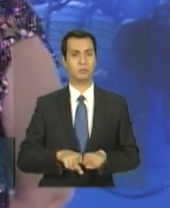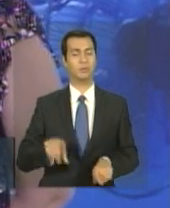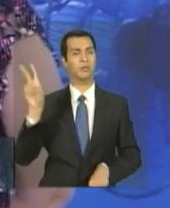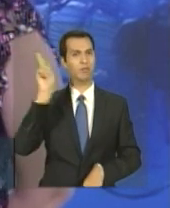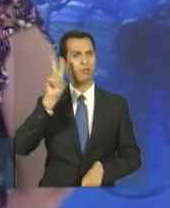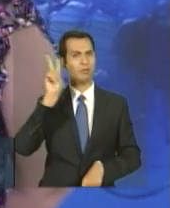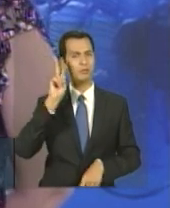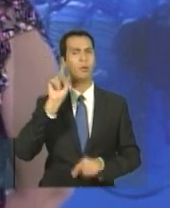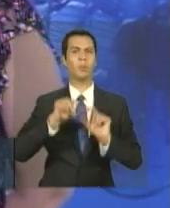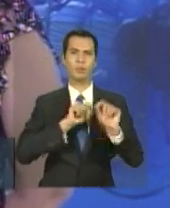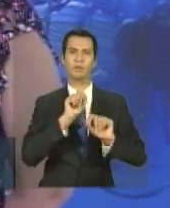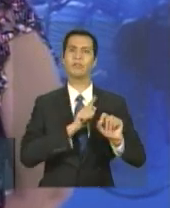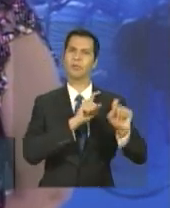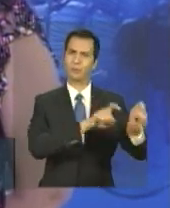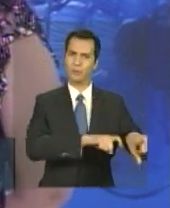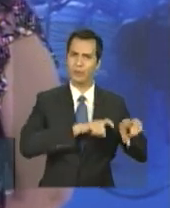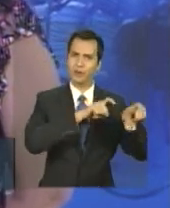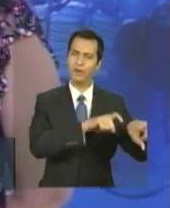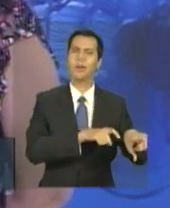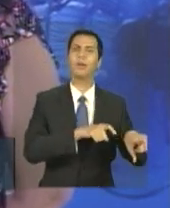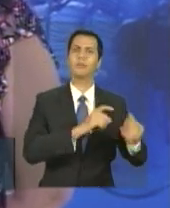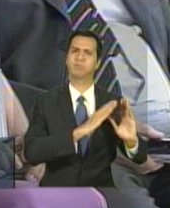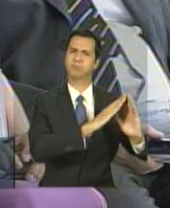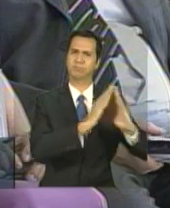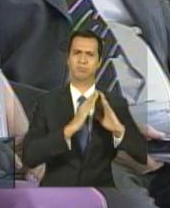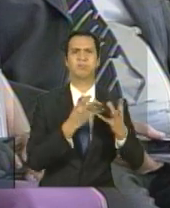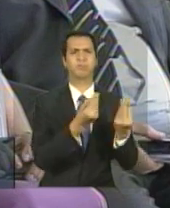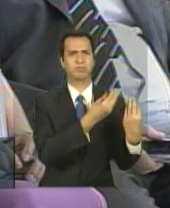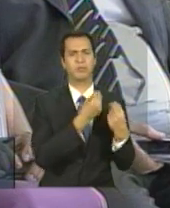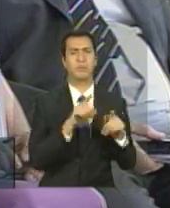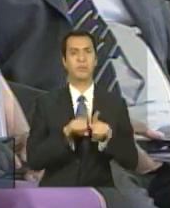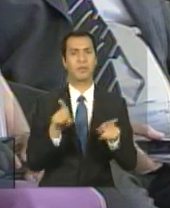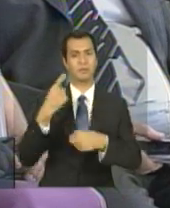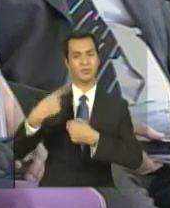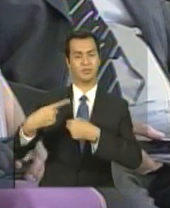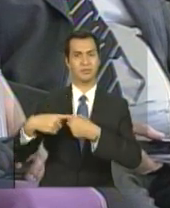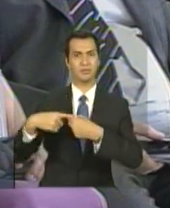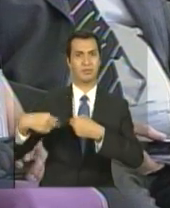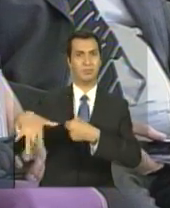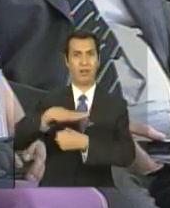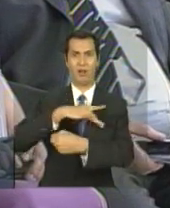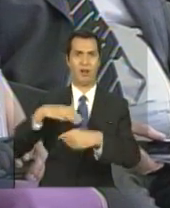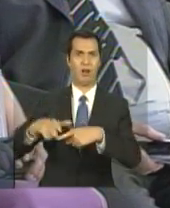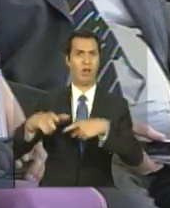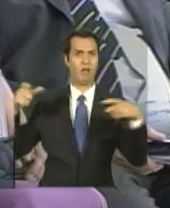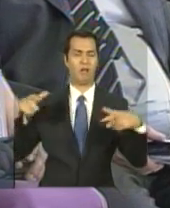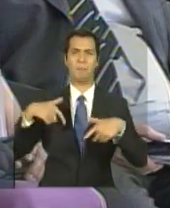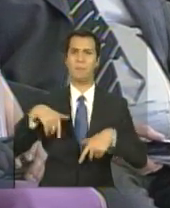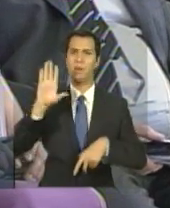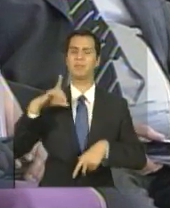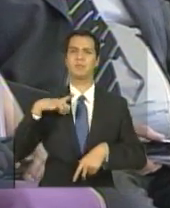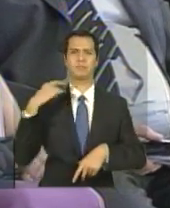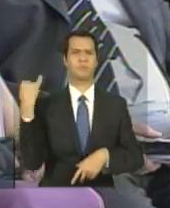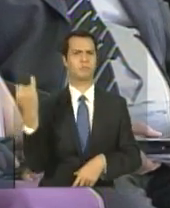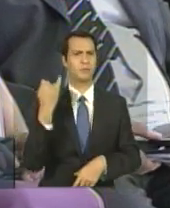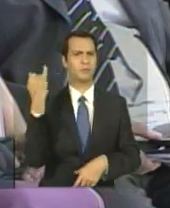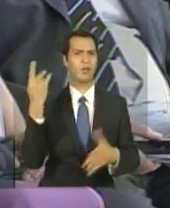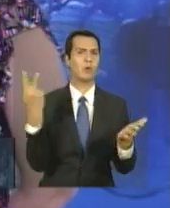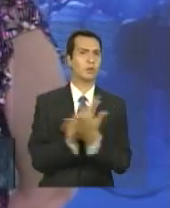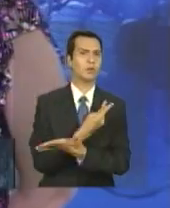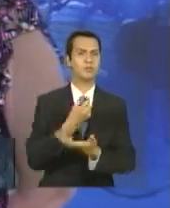populações rurais, é fato que o fenômeno da urbanização é o processo social mais importante do século